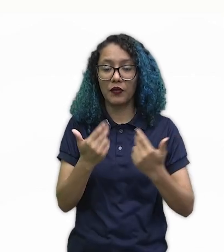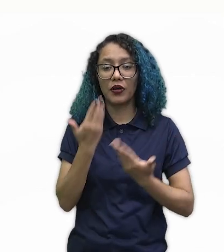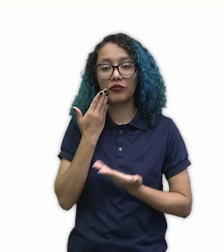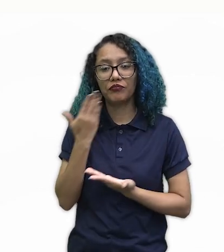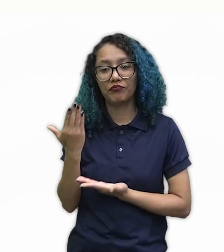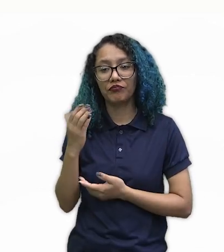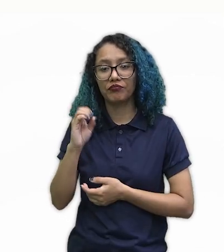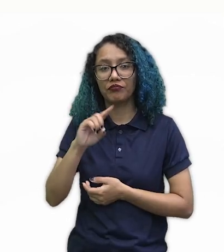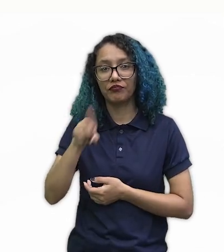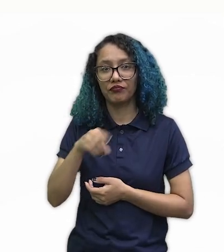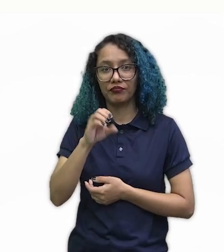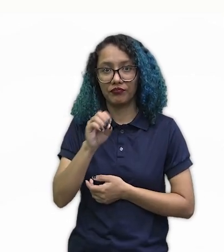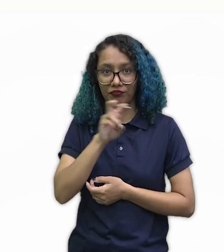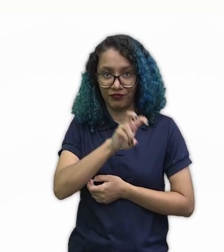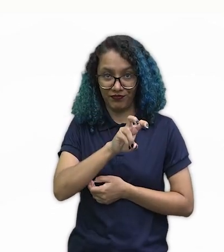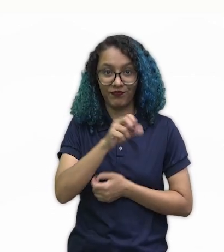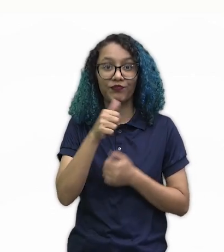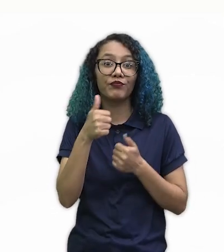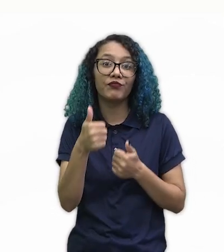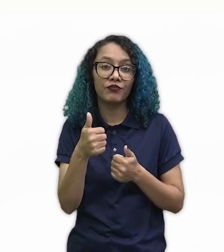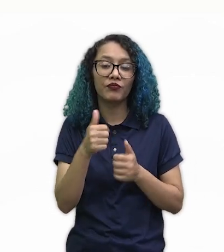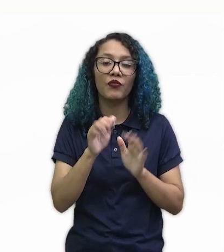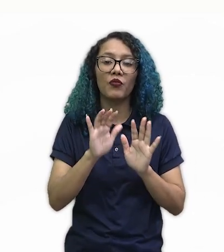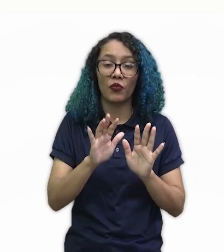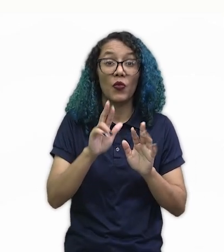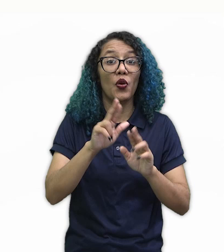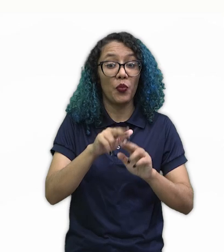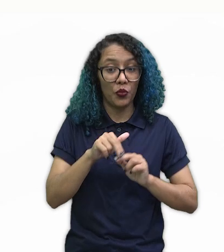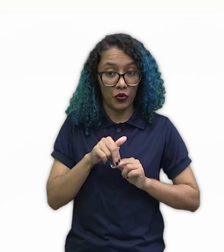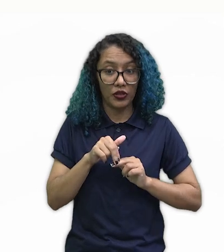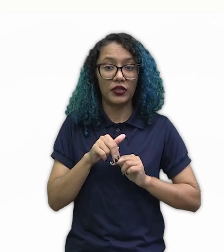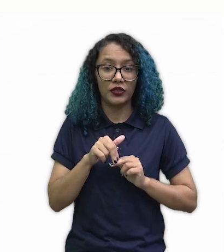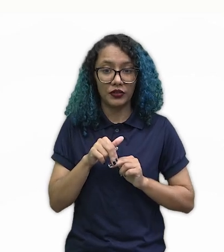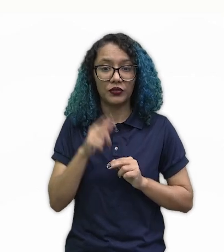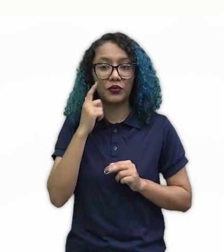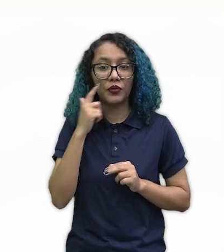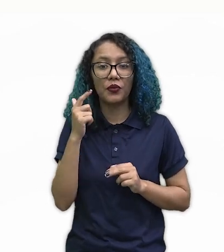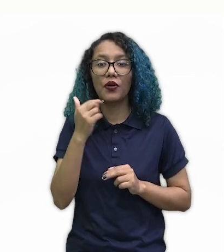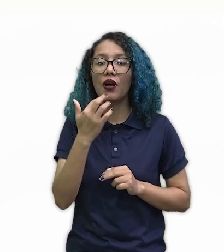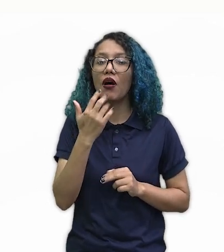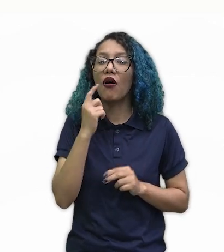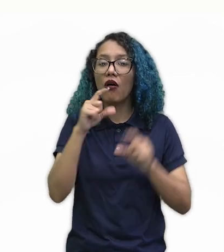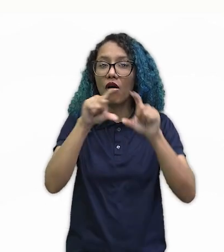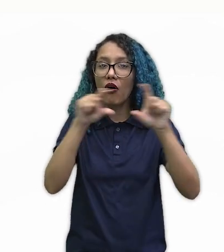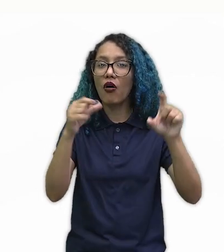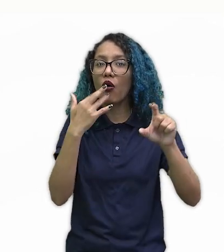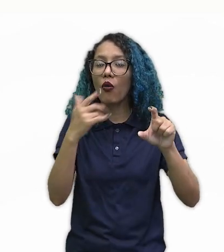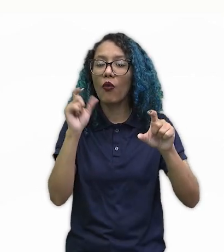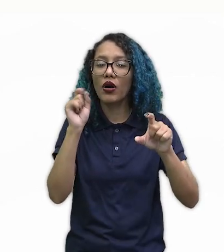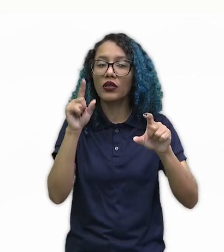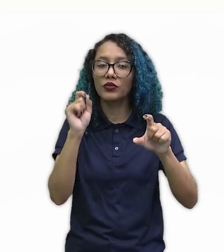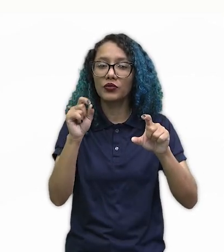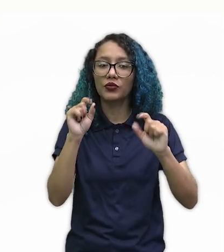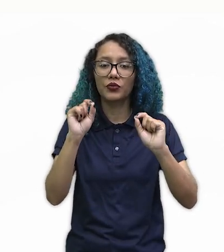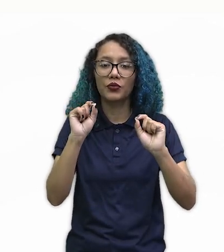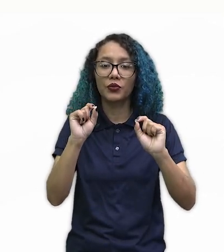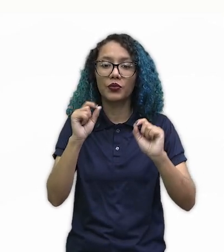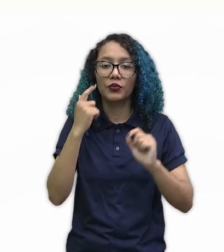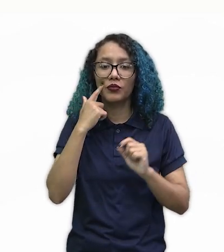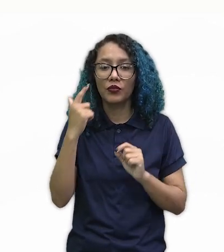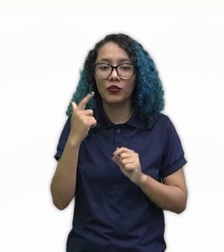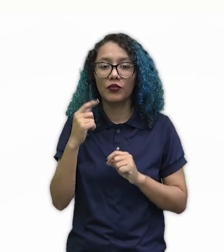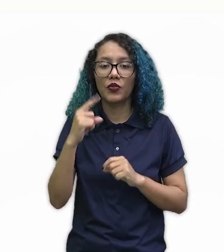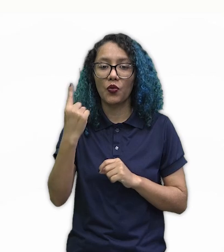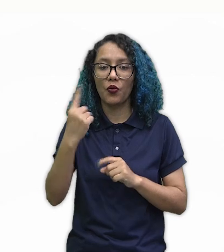vale 0,05, tá bom? Por isso que ali na parte em azul, nós temos dentro do parênteses